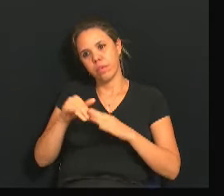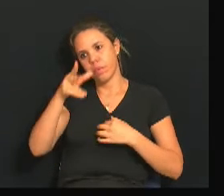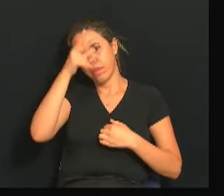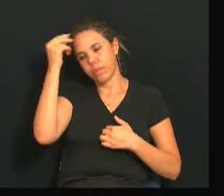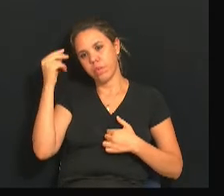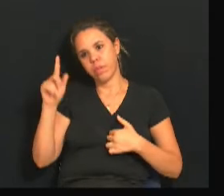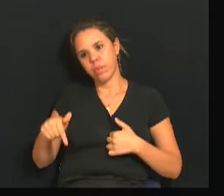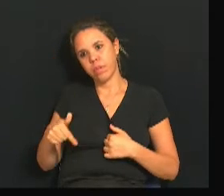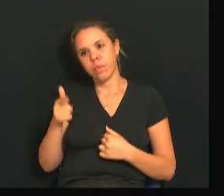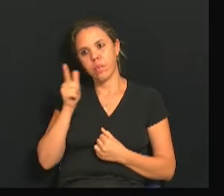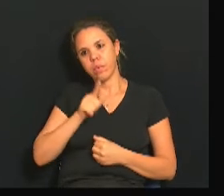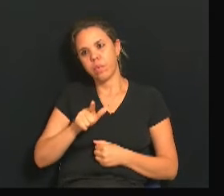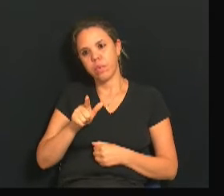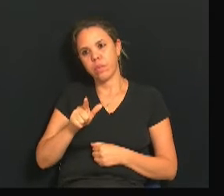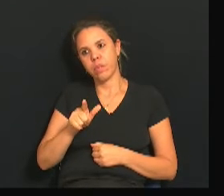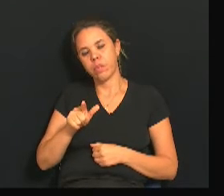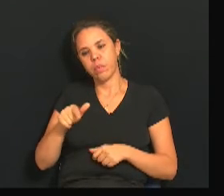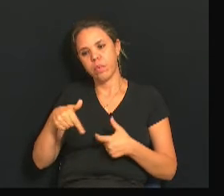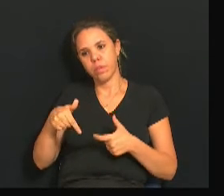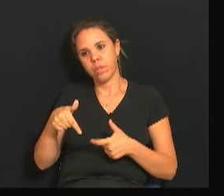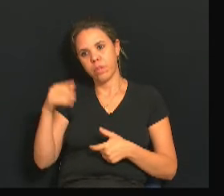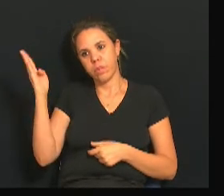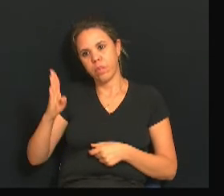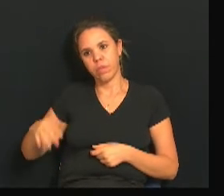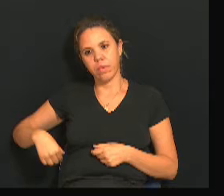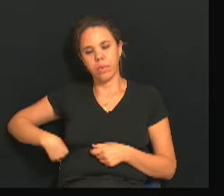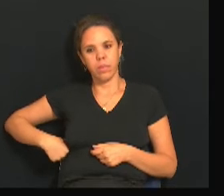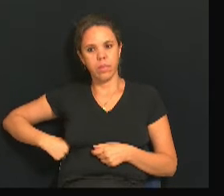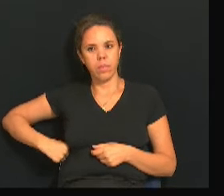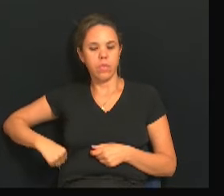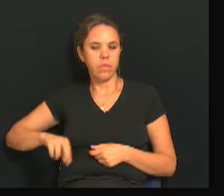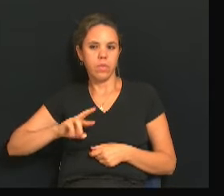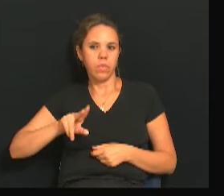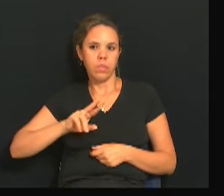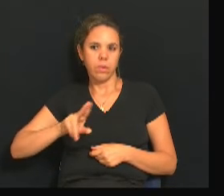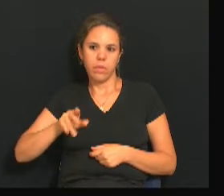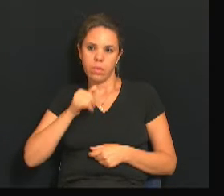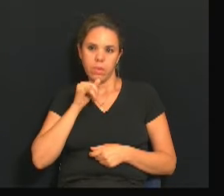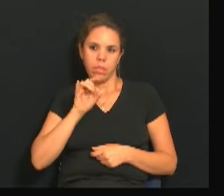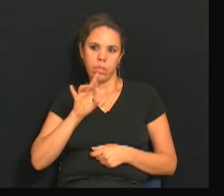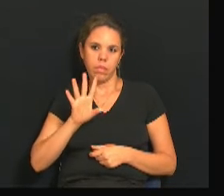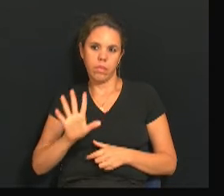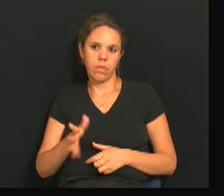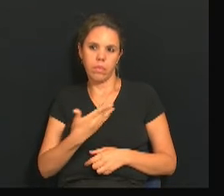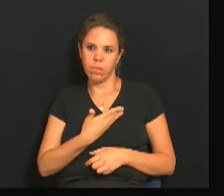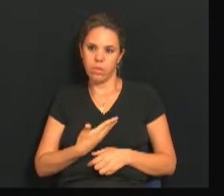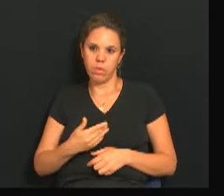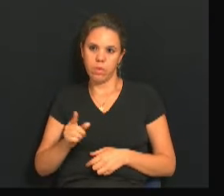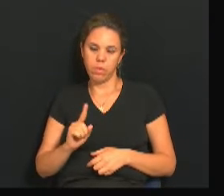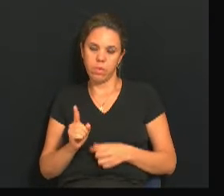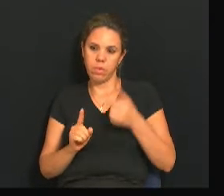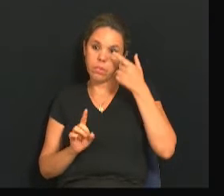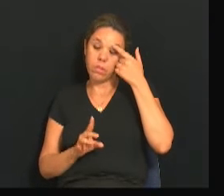é uma conquista da classe trabalhadora brasileira. Ela não é uma dádiva de governos,